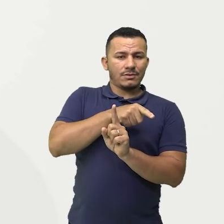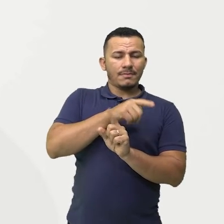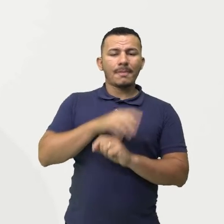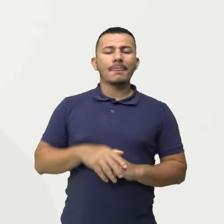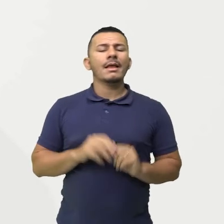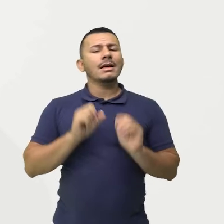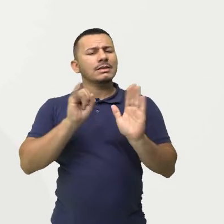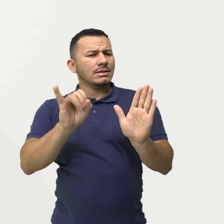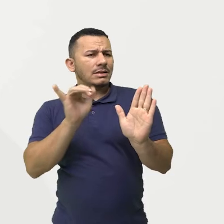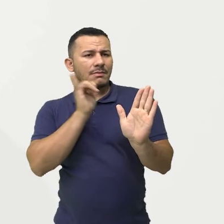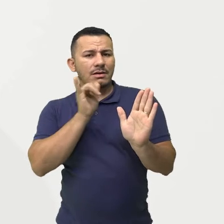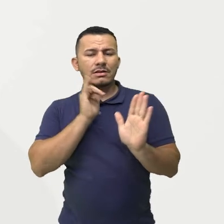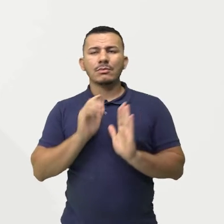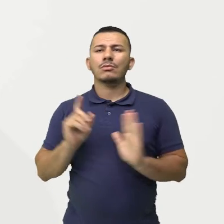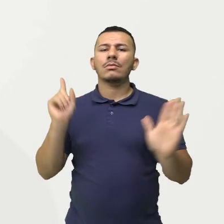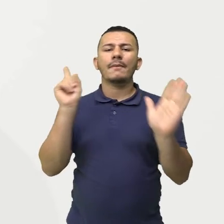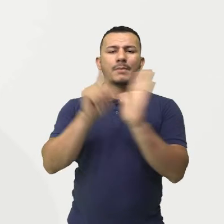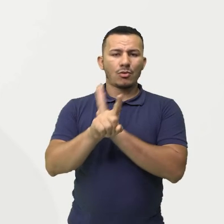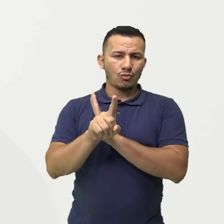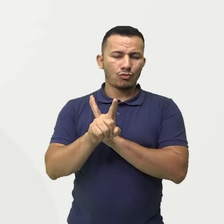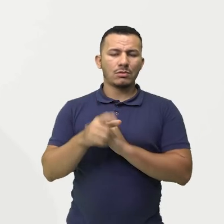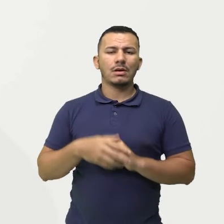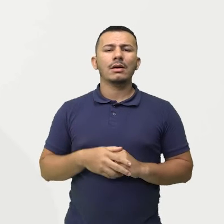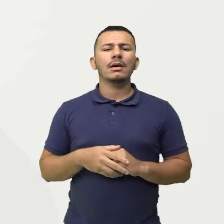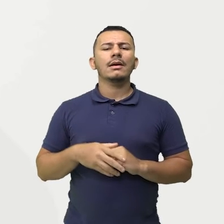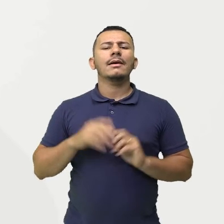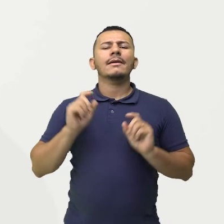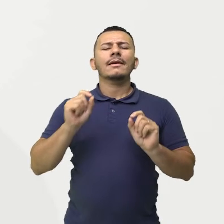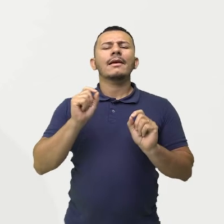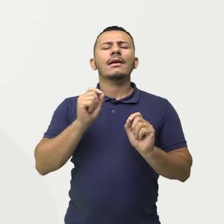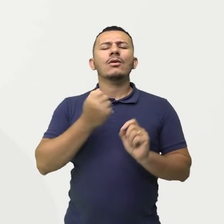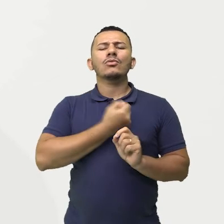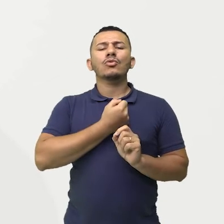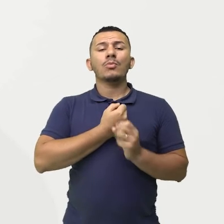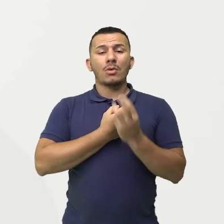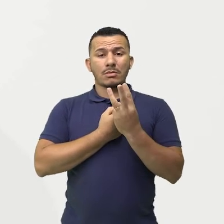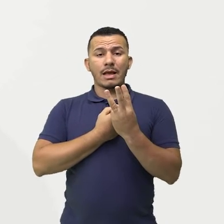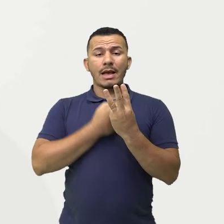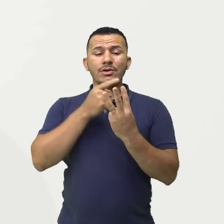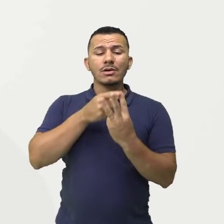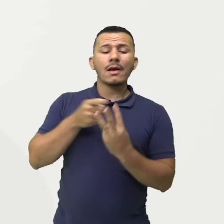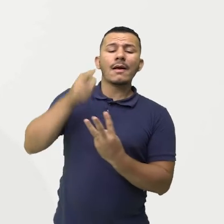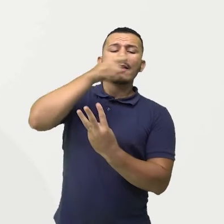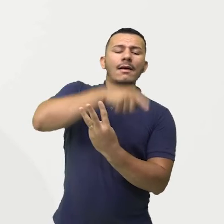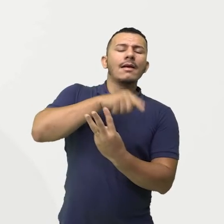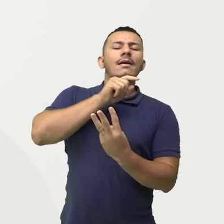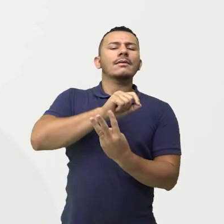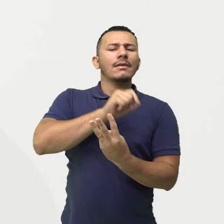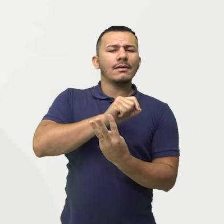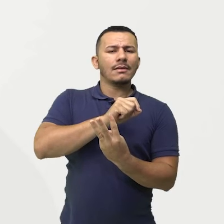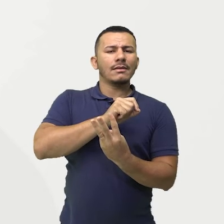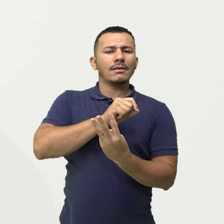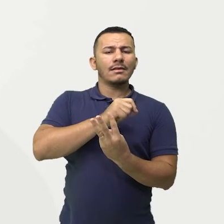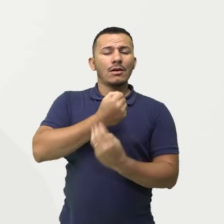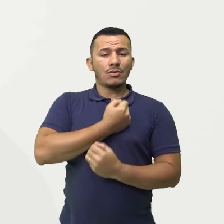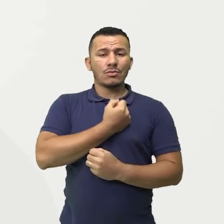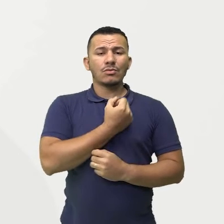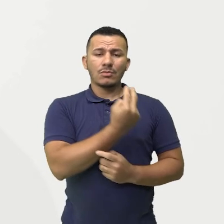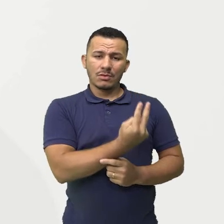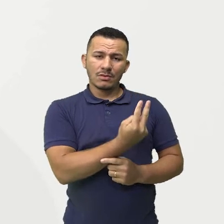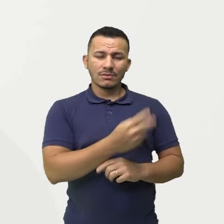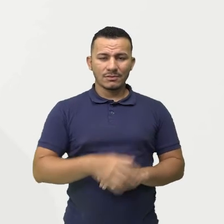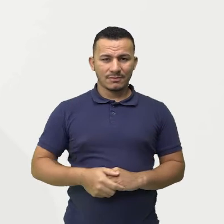a pergunta fosse feita para o 3, quem é o antecessor do 3? O antecessor do 3 vai ser